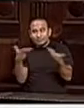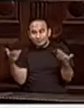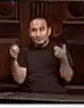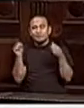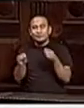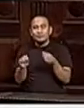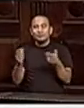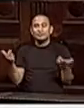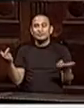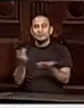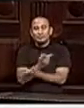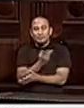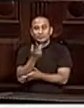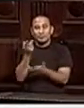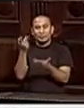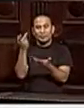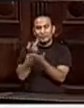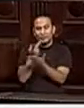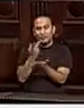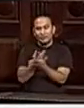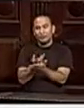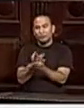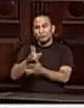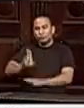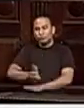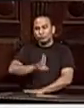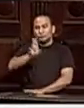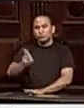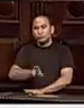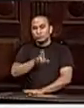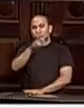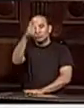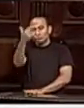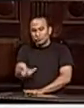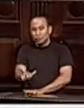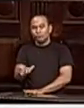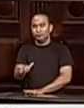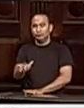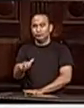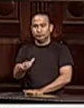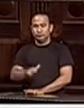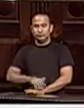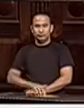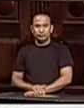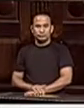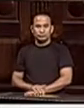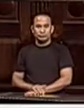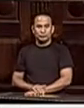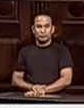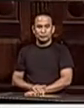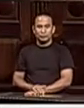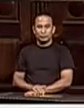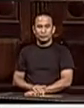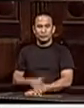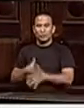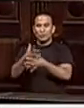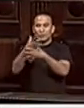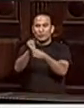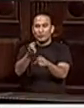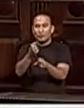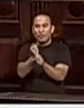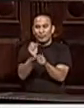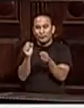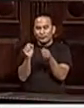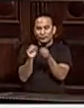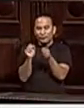forma brutal o usuário. Afirmo mais uma vez, o cálculo que feito